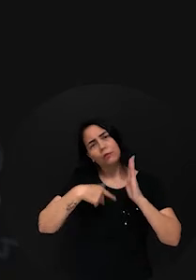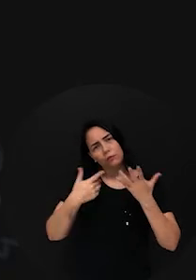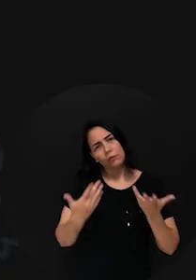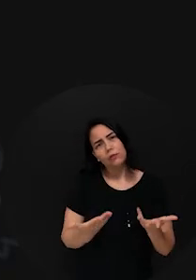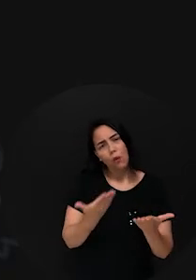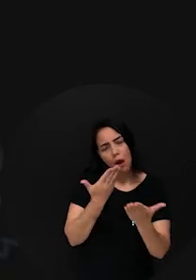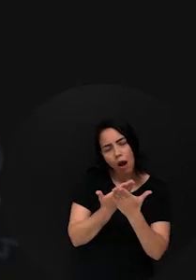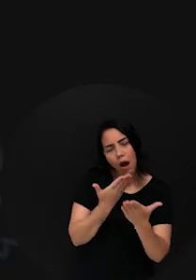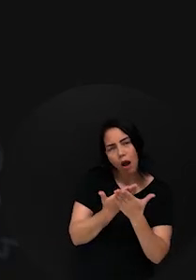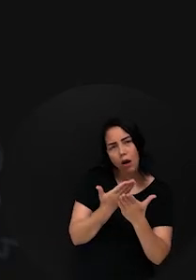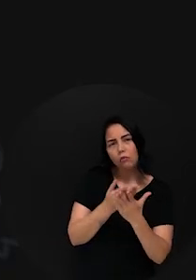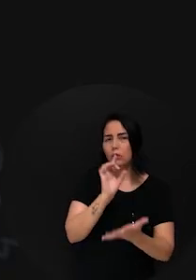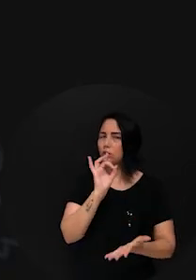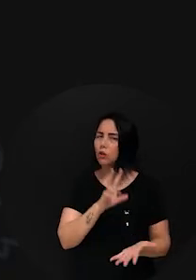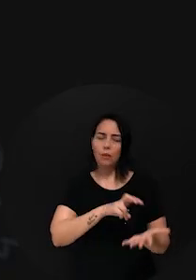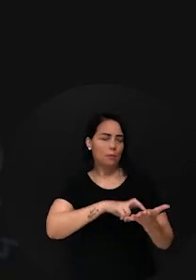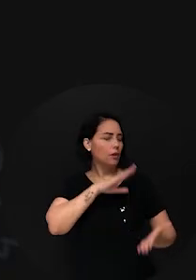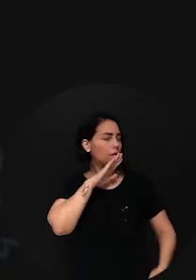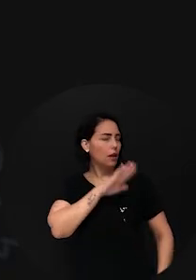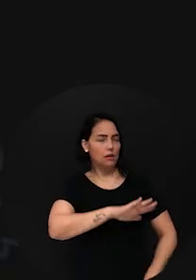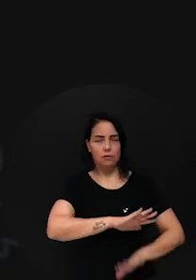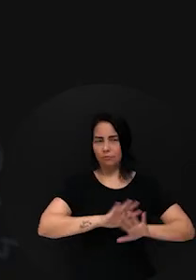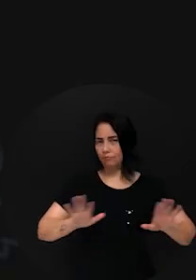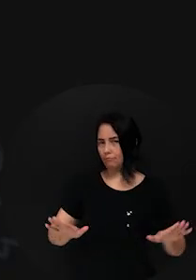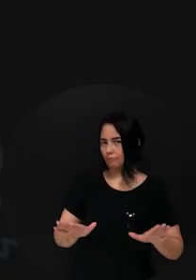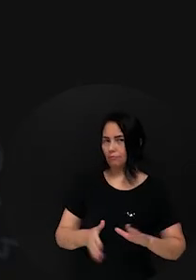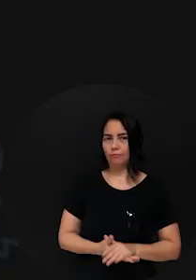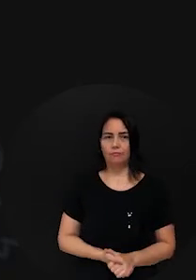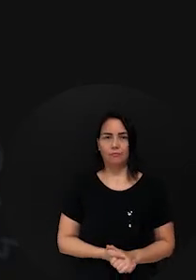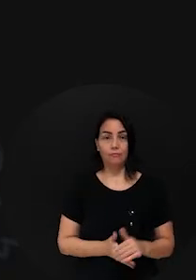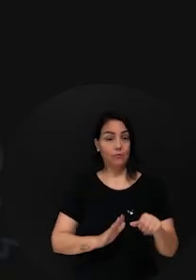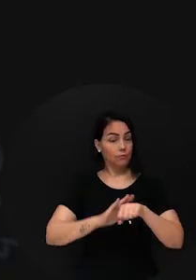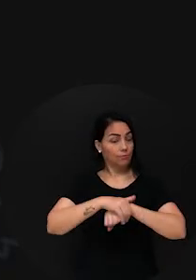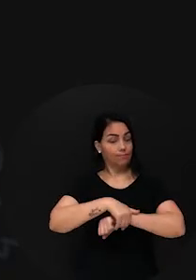aulas são no período diurno.